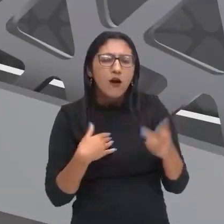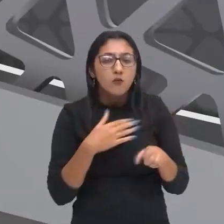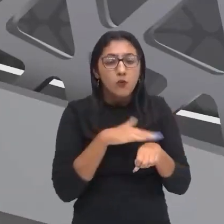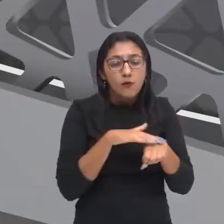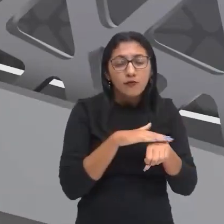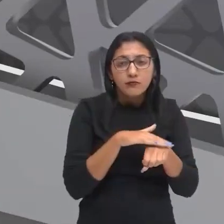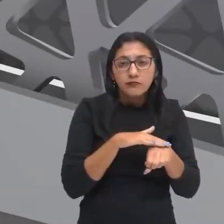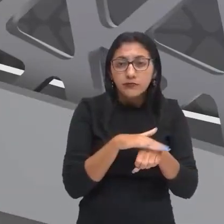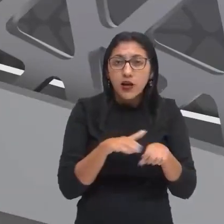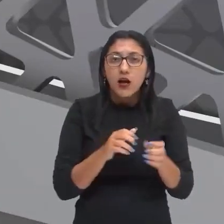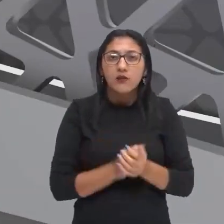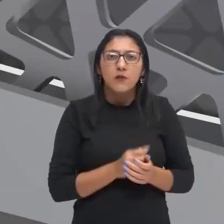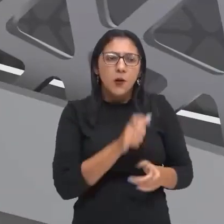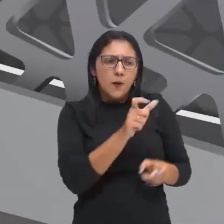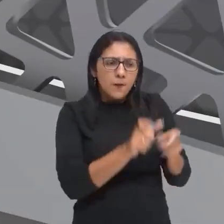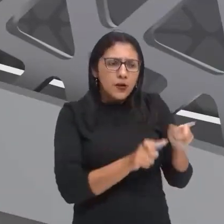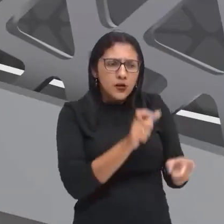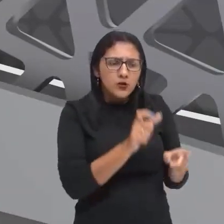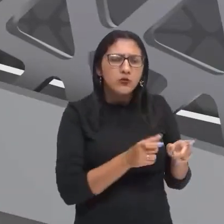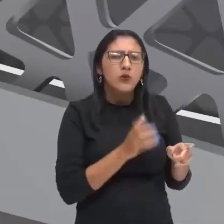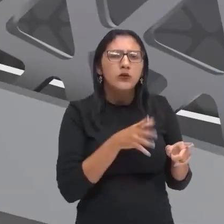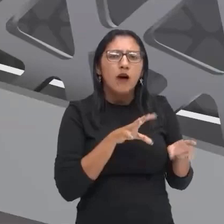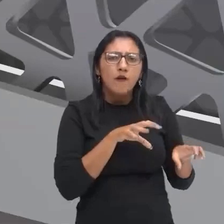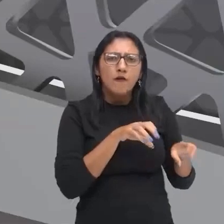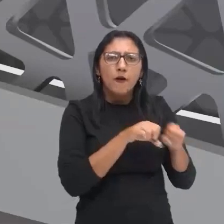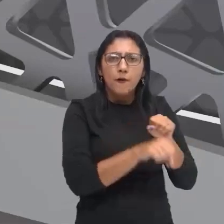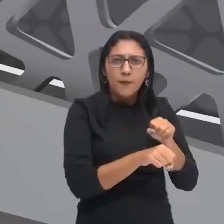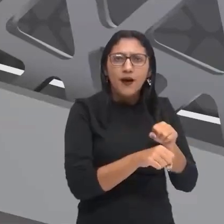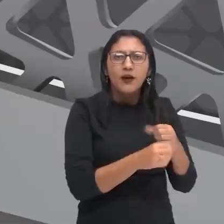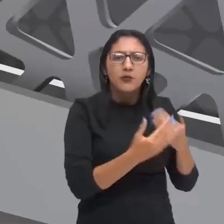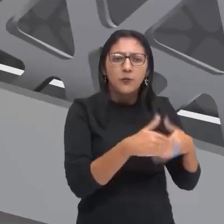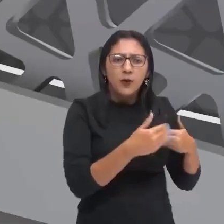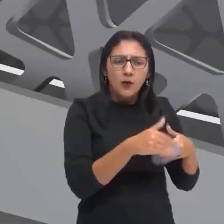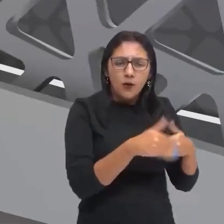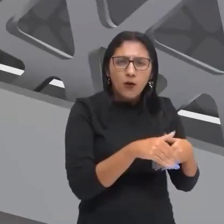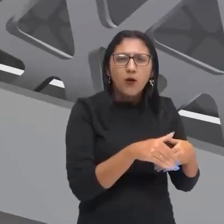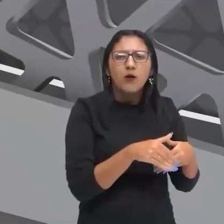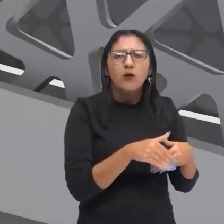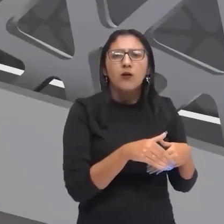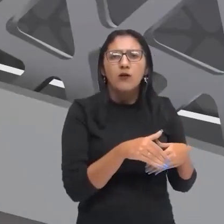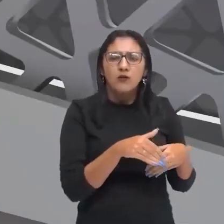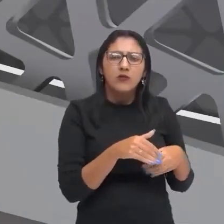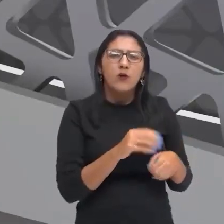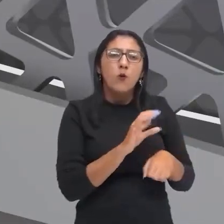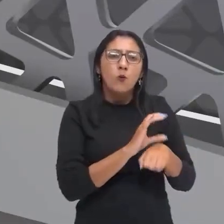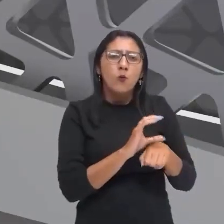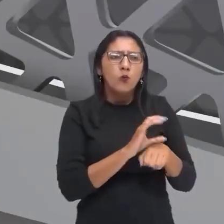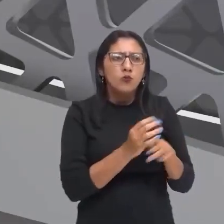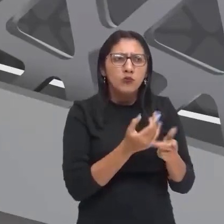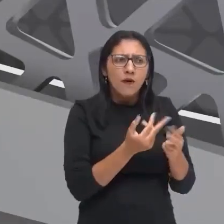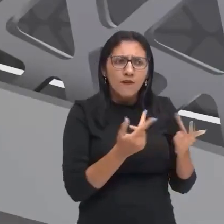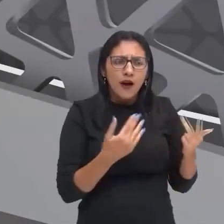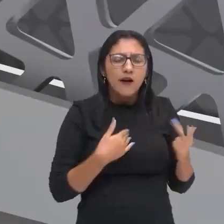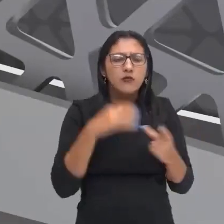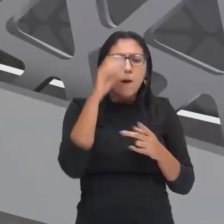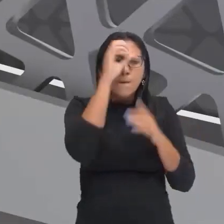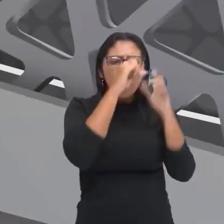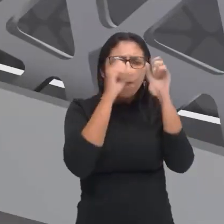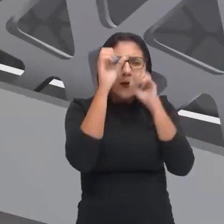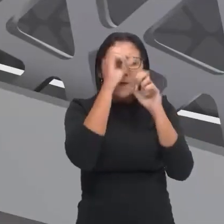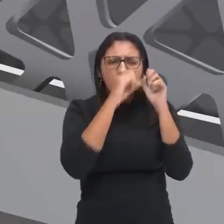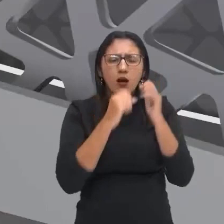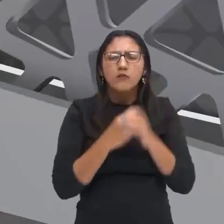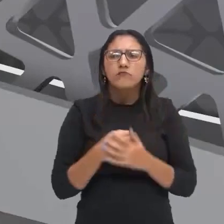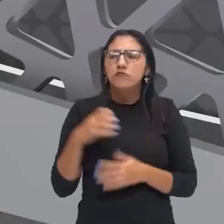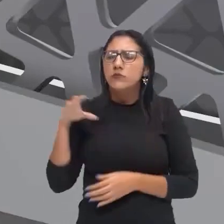conversava com pessoas que já tinham feito vestibular, eu aprendia o máximo possível, ouvindo